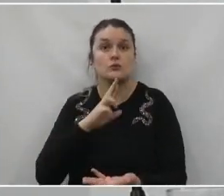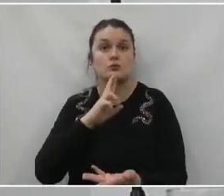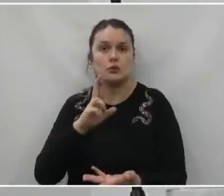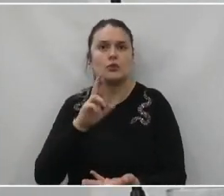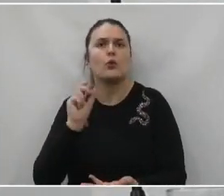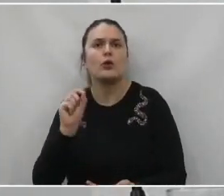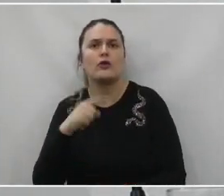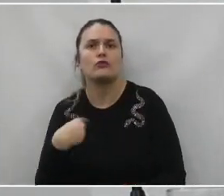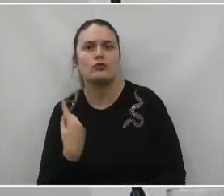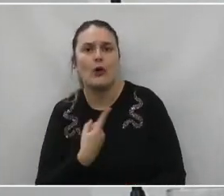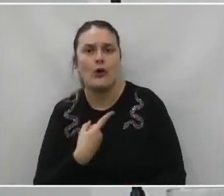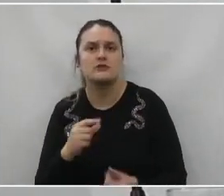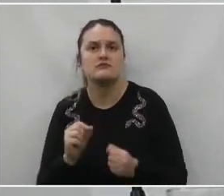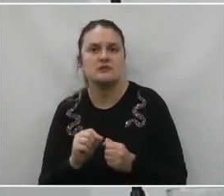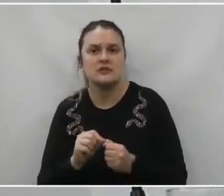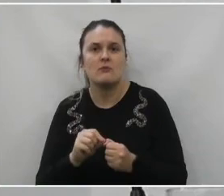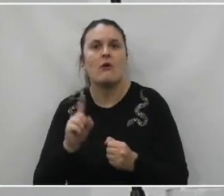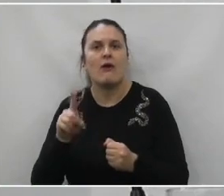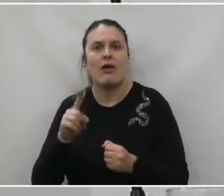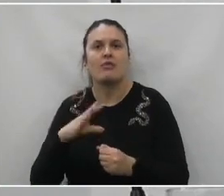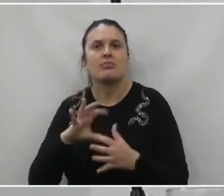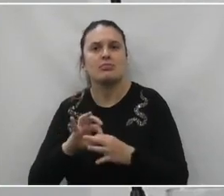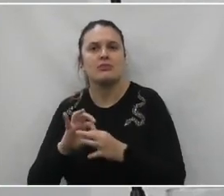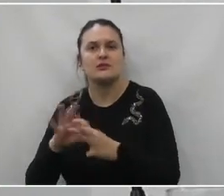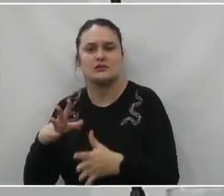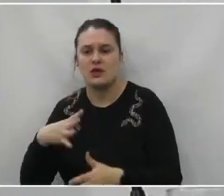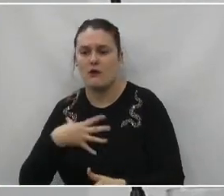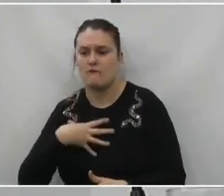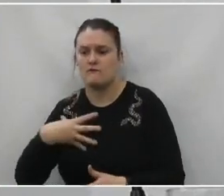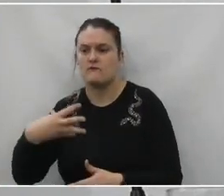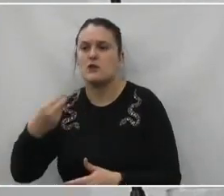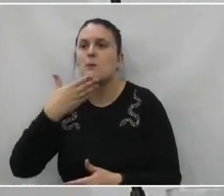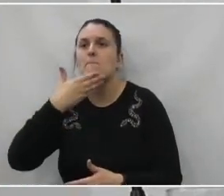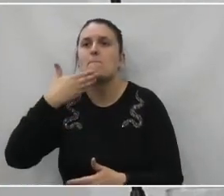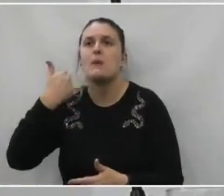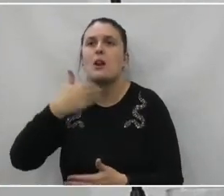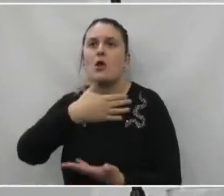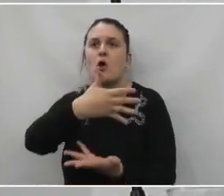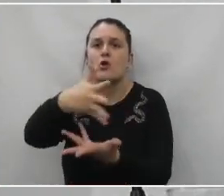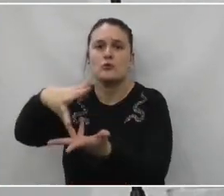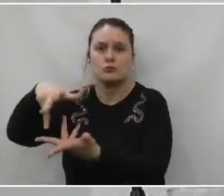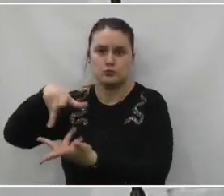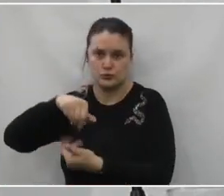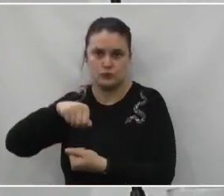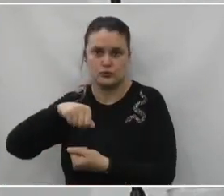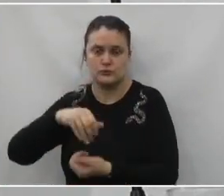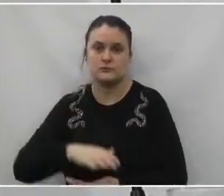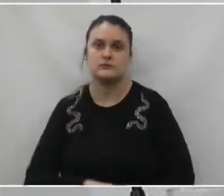que fazemos é buscar deixar os nossos filhos melhor para o mundo.